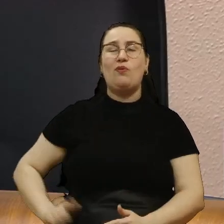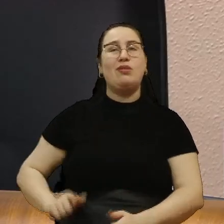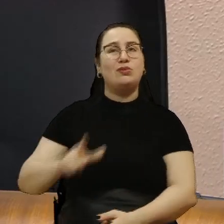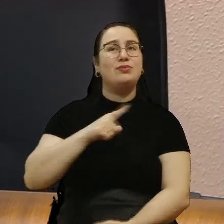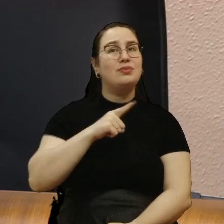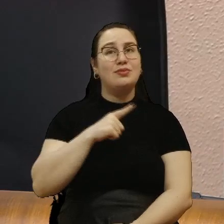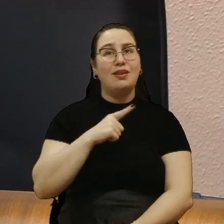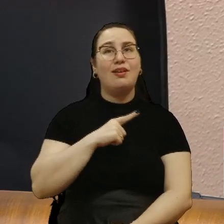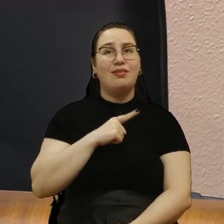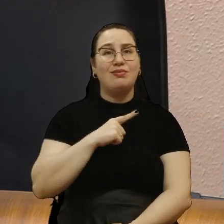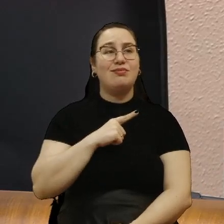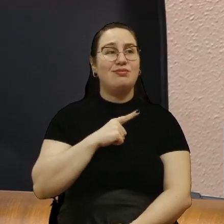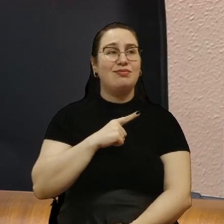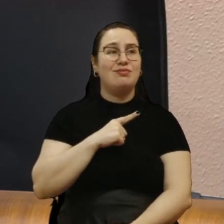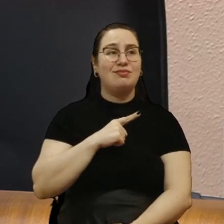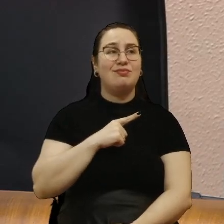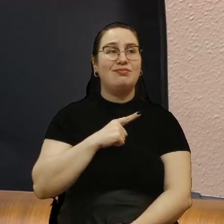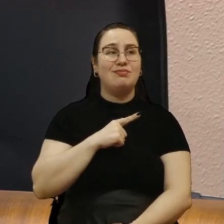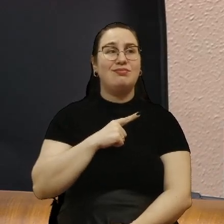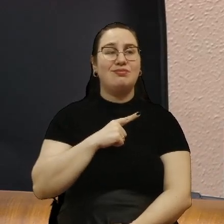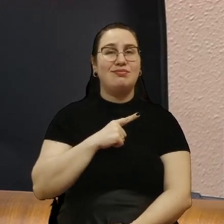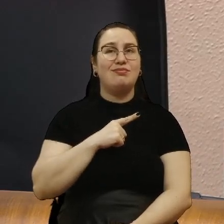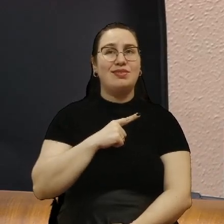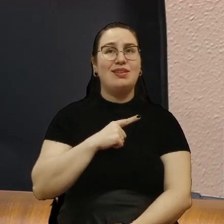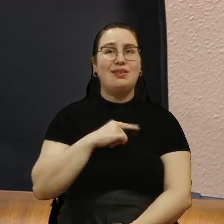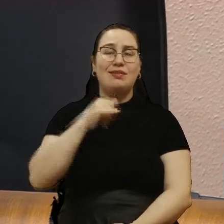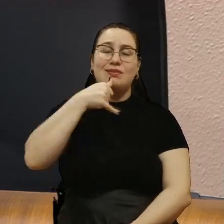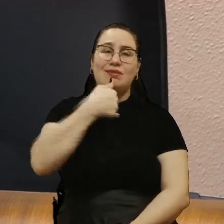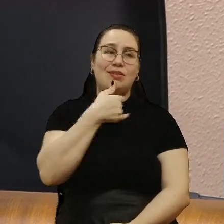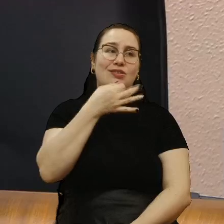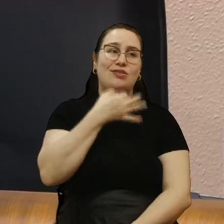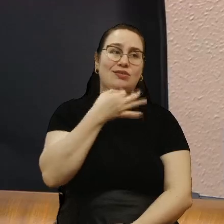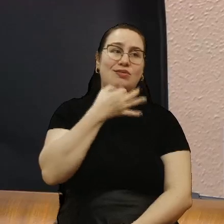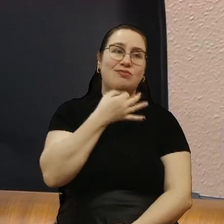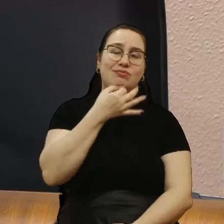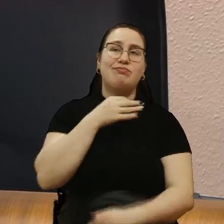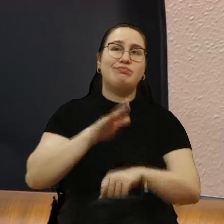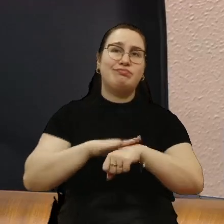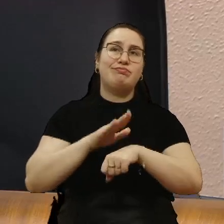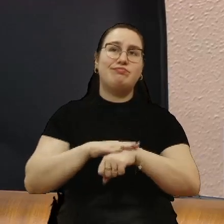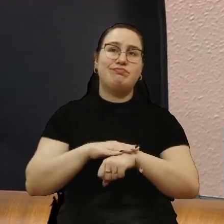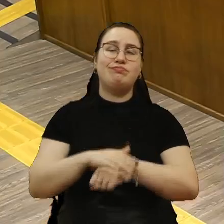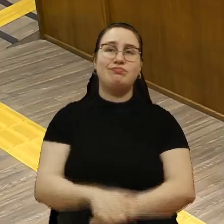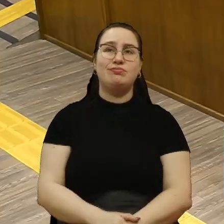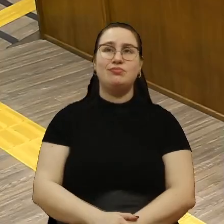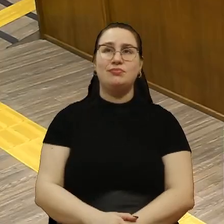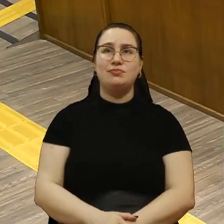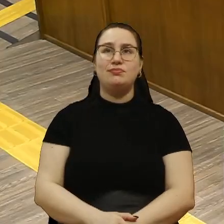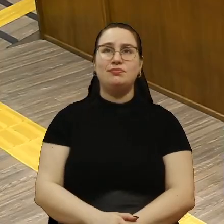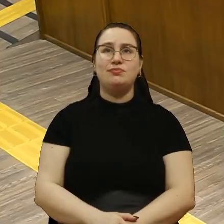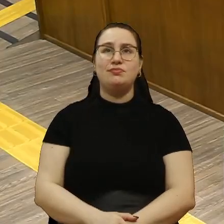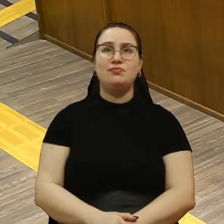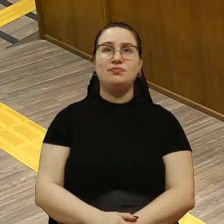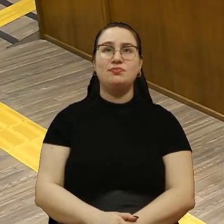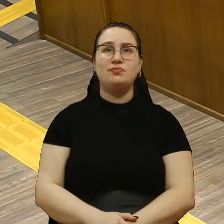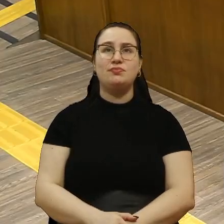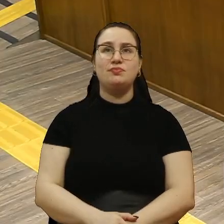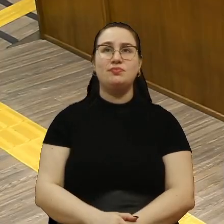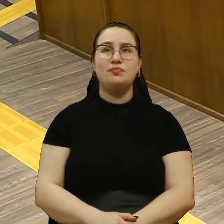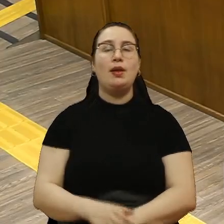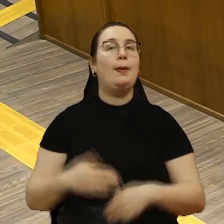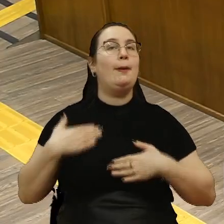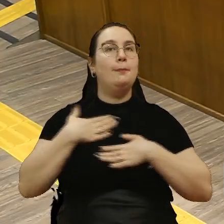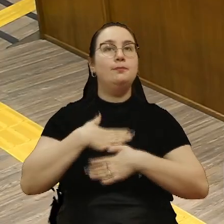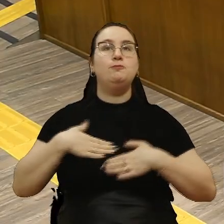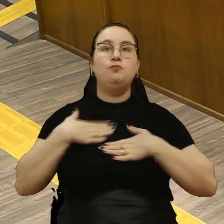né? Então, tristes tempos para a nossa Caxias. Obrigado, vereador Cláudio Libardi. Que nada. Para mim é um